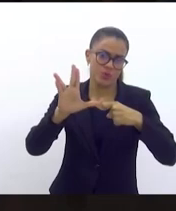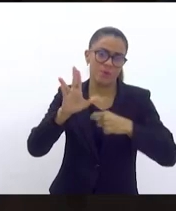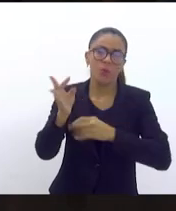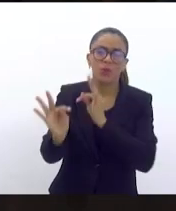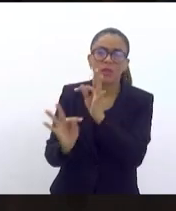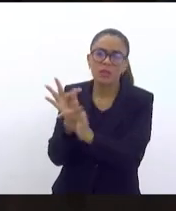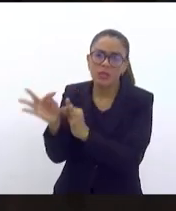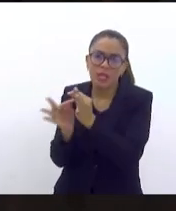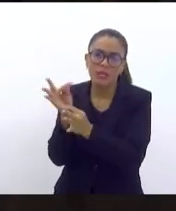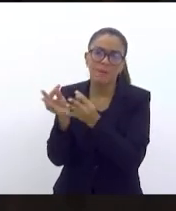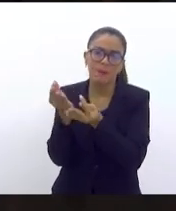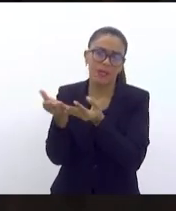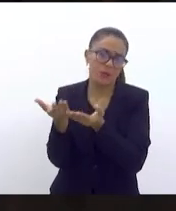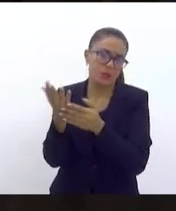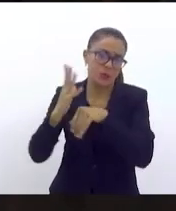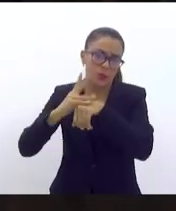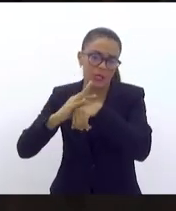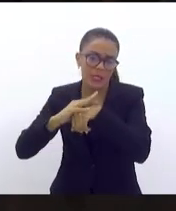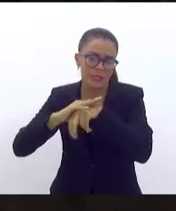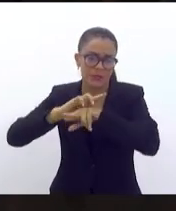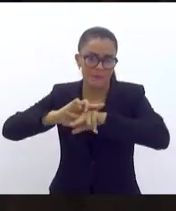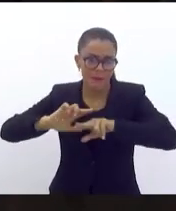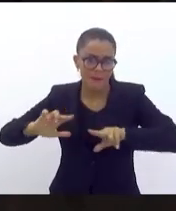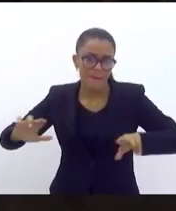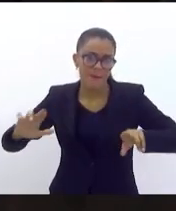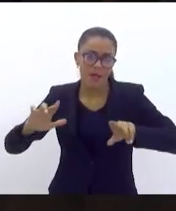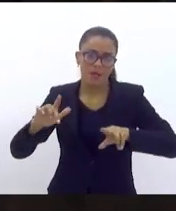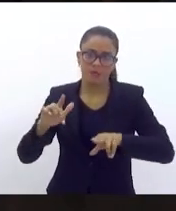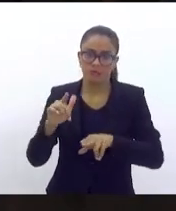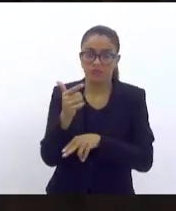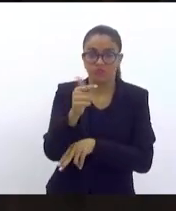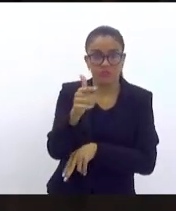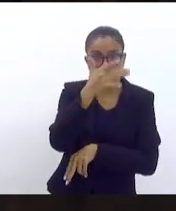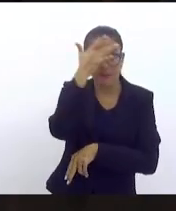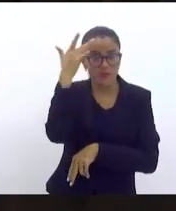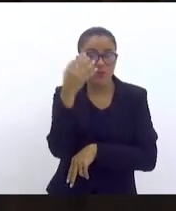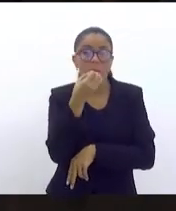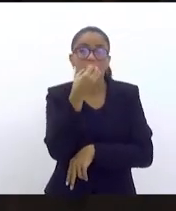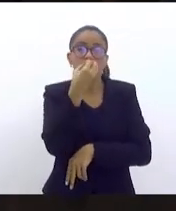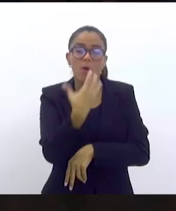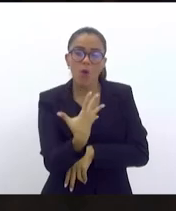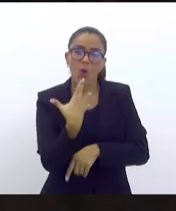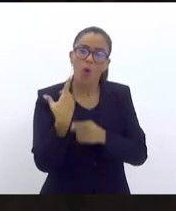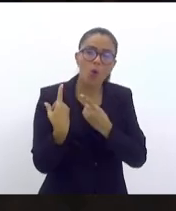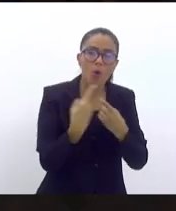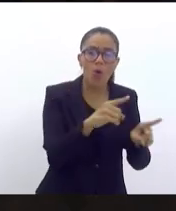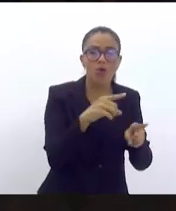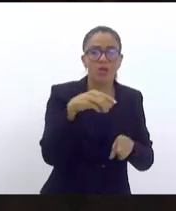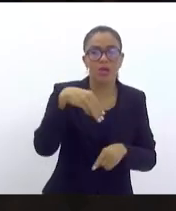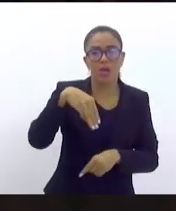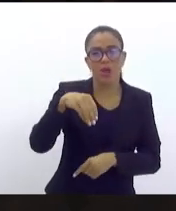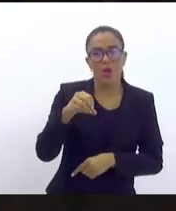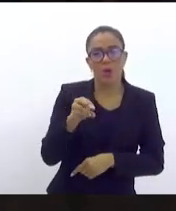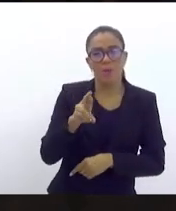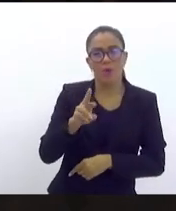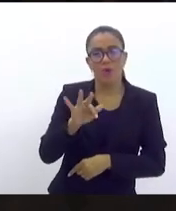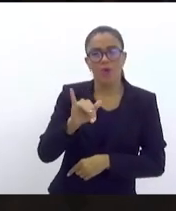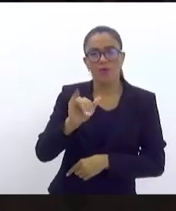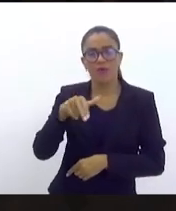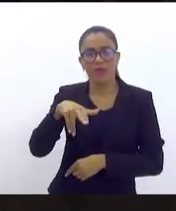não é nenhum problema nisso não há pessoa de bem que seja contra o uso da morfina o uso do